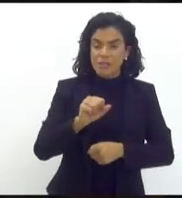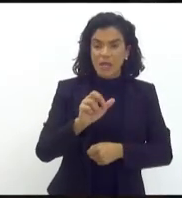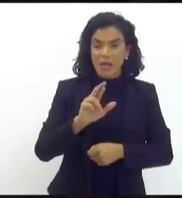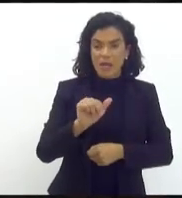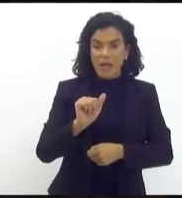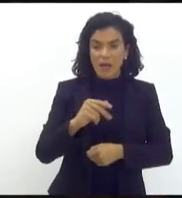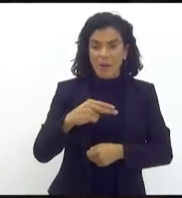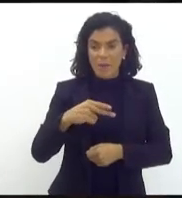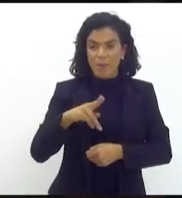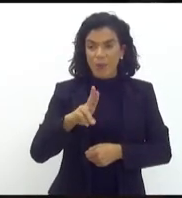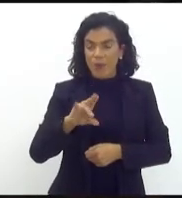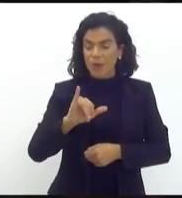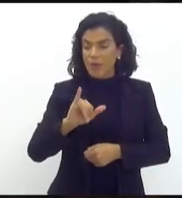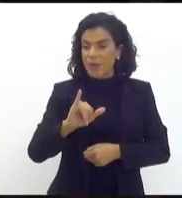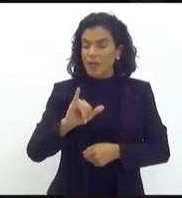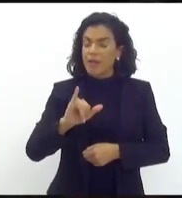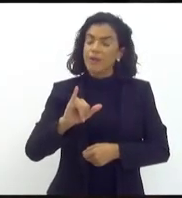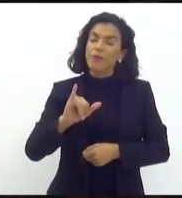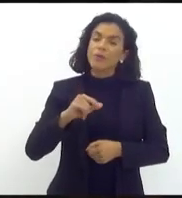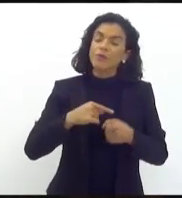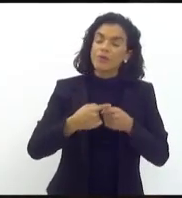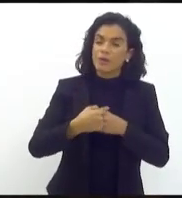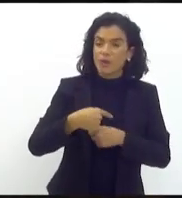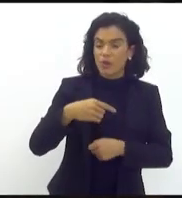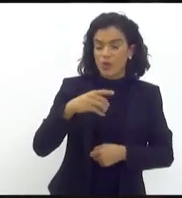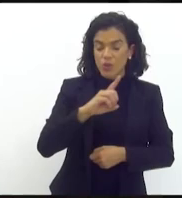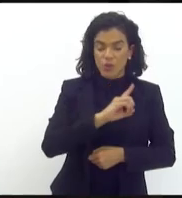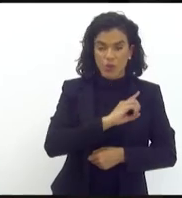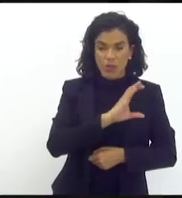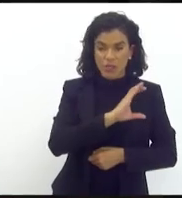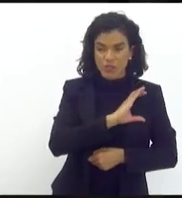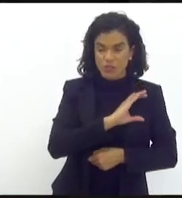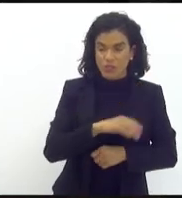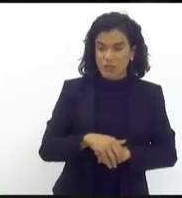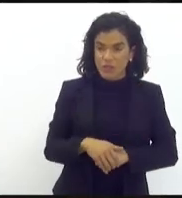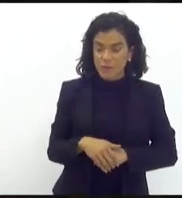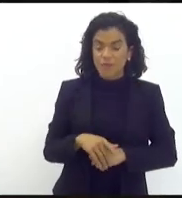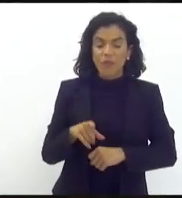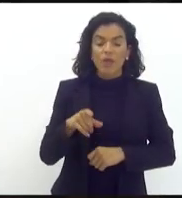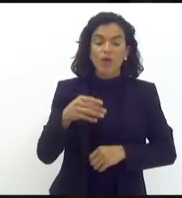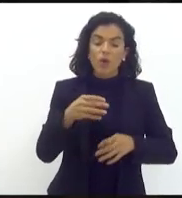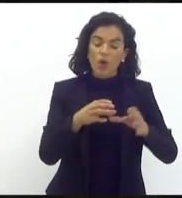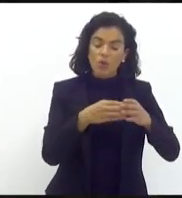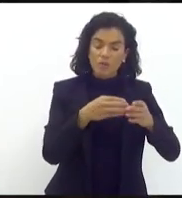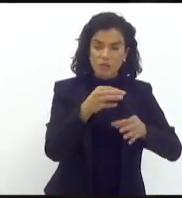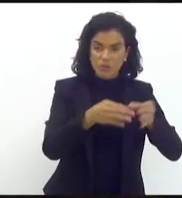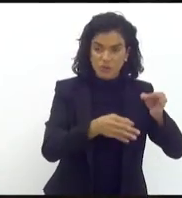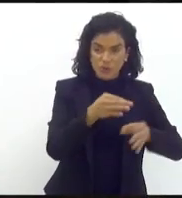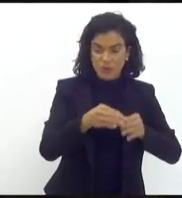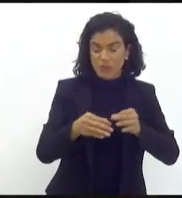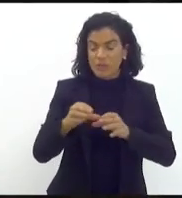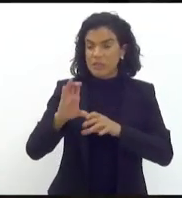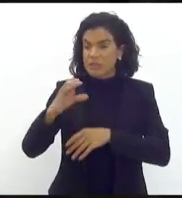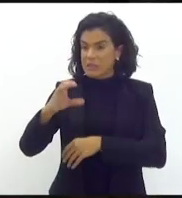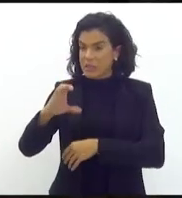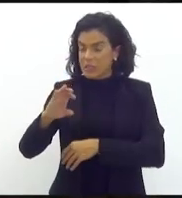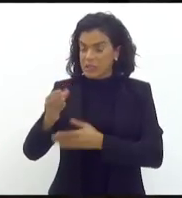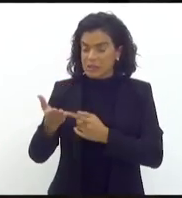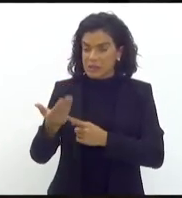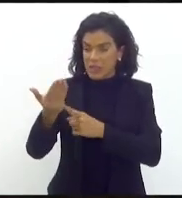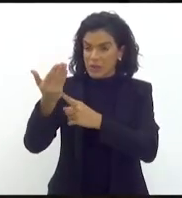no município de Duque de Caxias vendendo de pareceres das comissões constituições Justiça de Ciência e Tecnologia